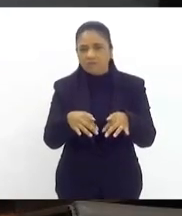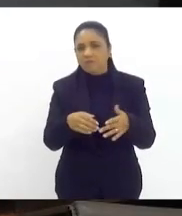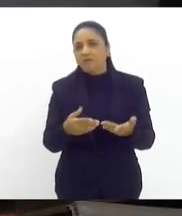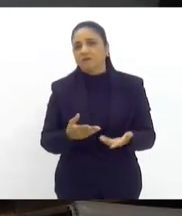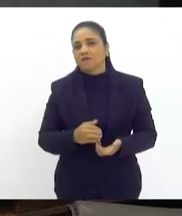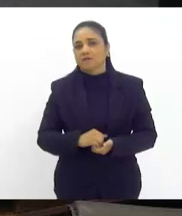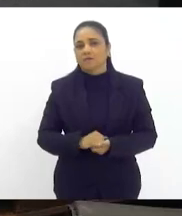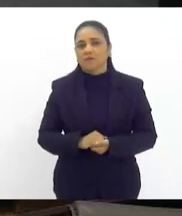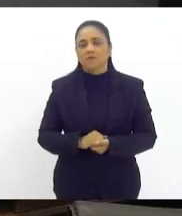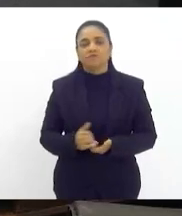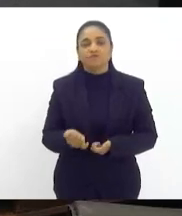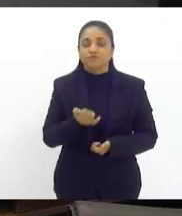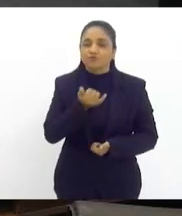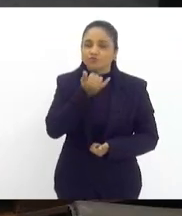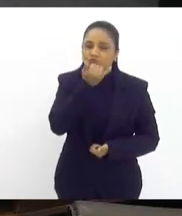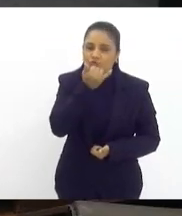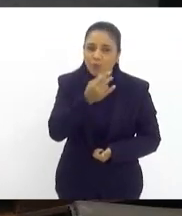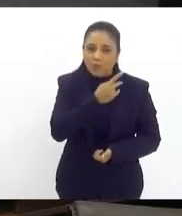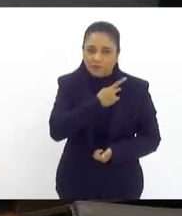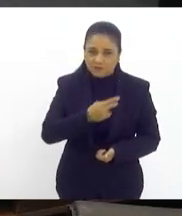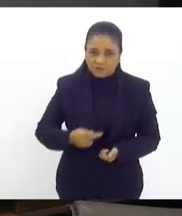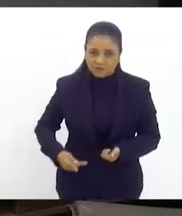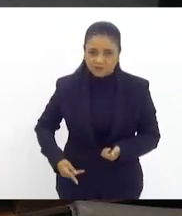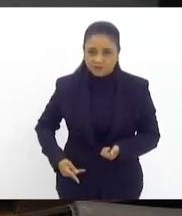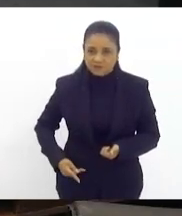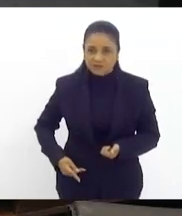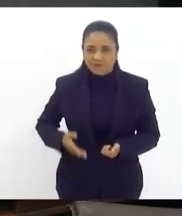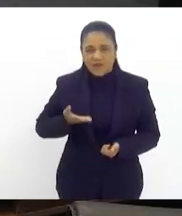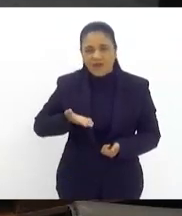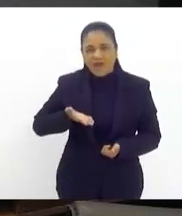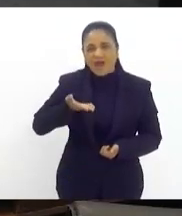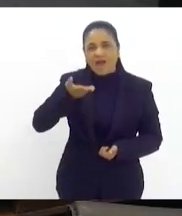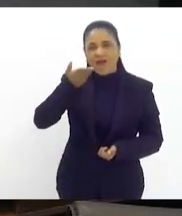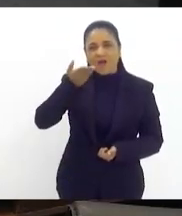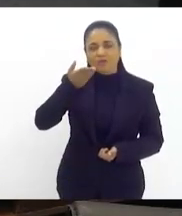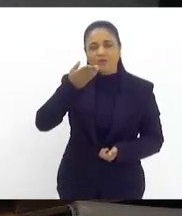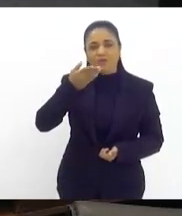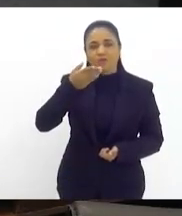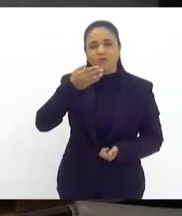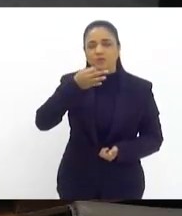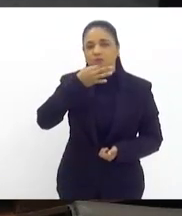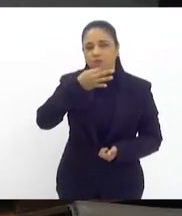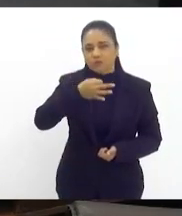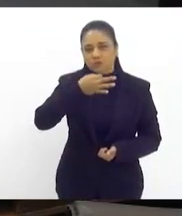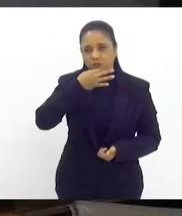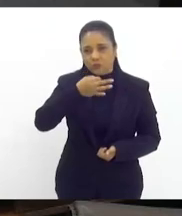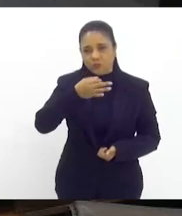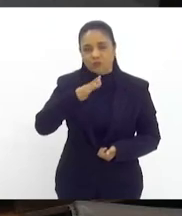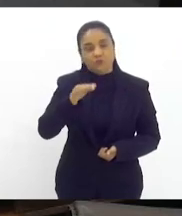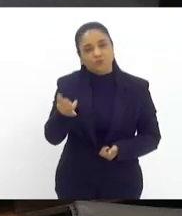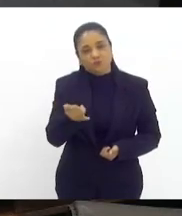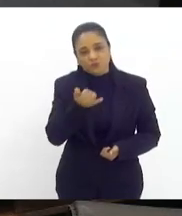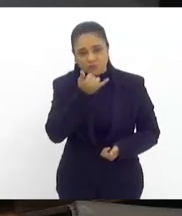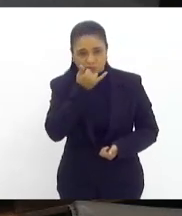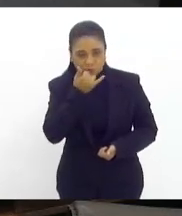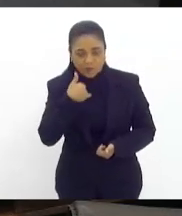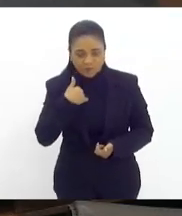Presidente, desculpa. Pode discutir. É que estava alto o microfone e eu tive dificuldade de abaixar. Eu quero aqui